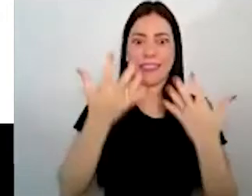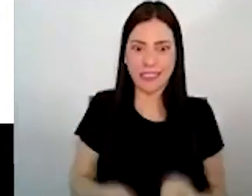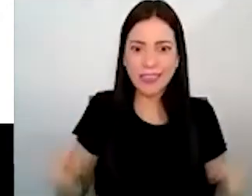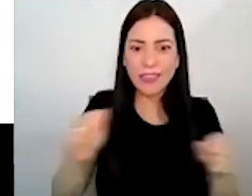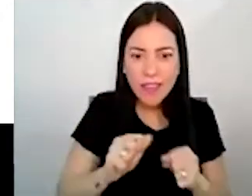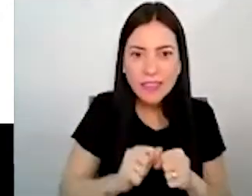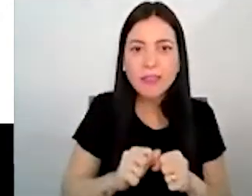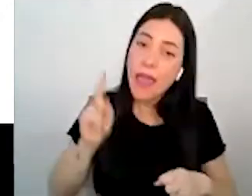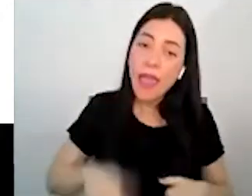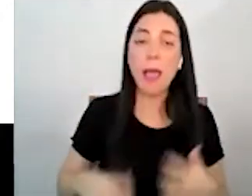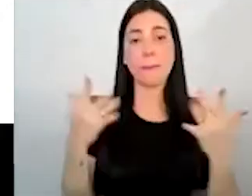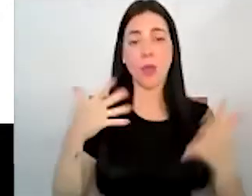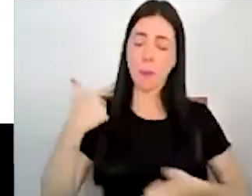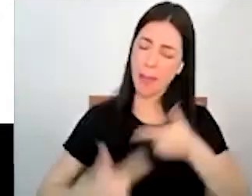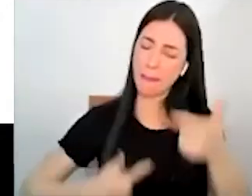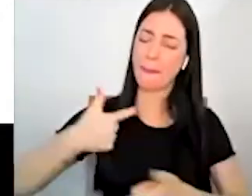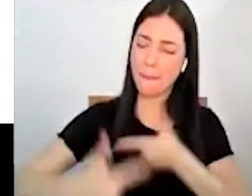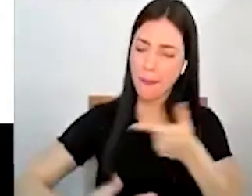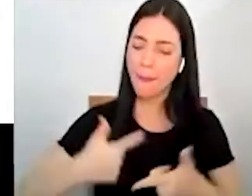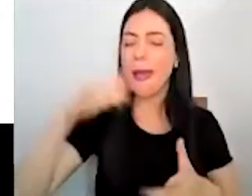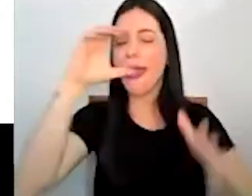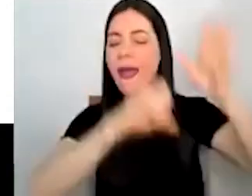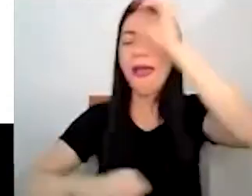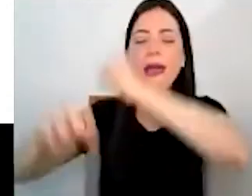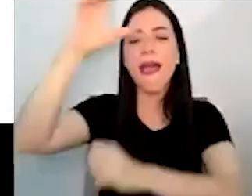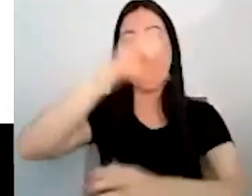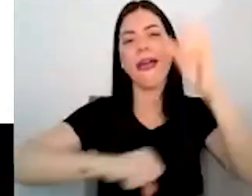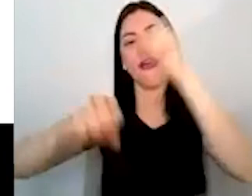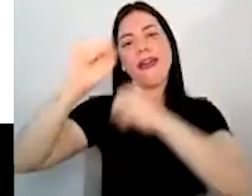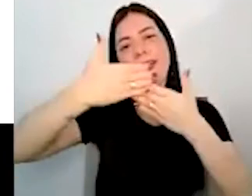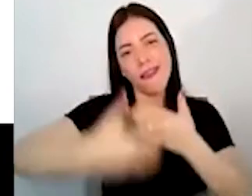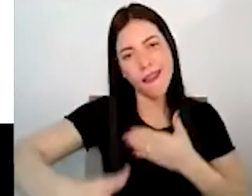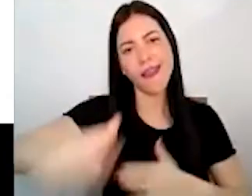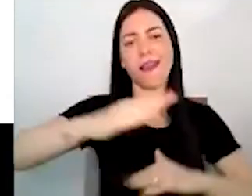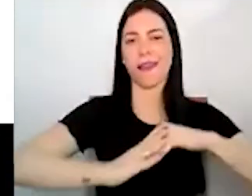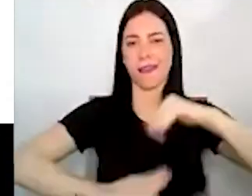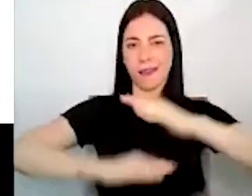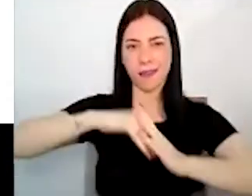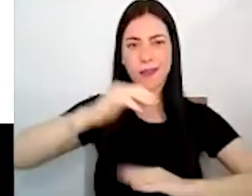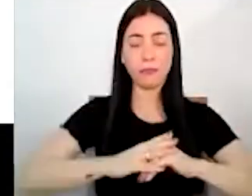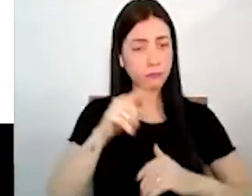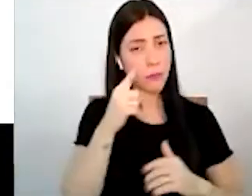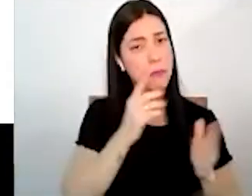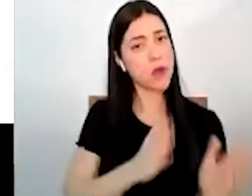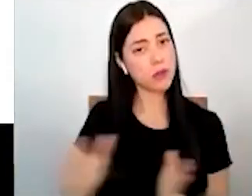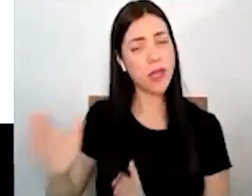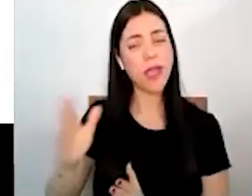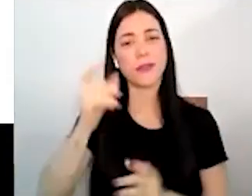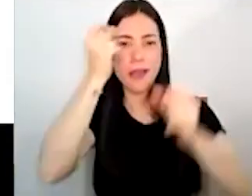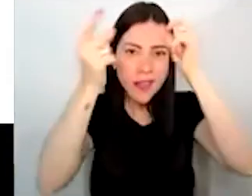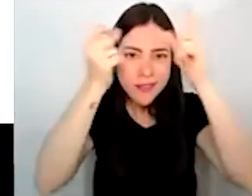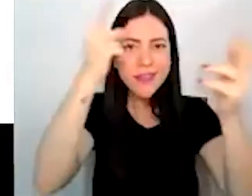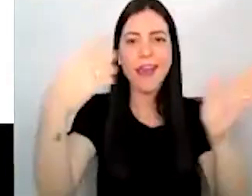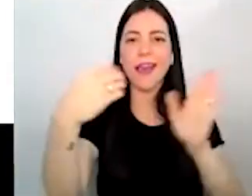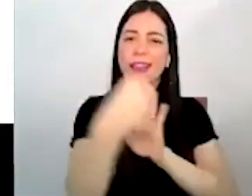E eu acho que essa é uma coisa muito preciosa, assim, de olhar para os processos de criação, de design